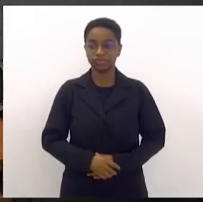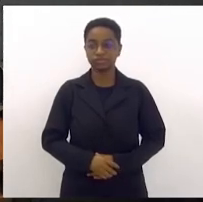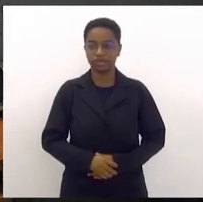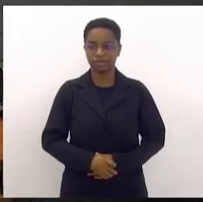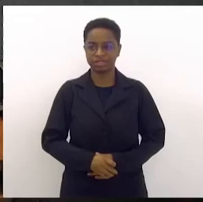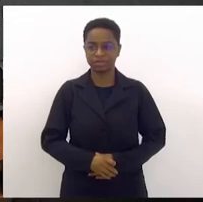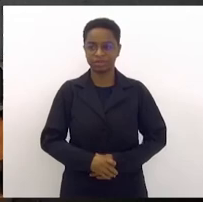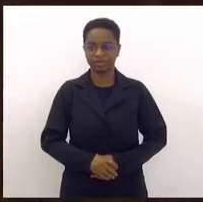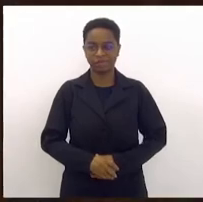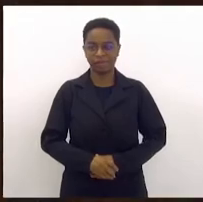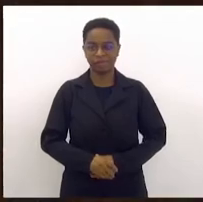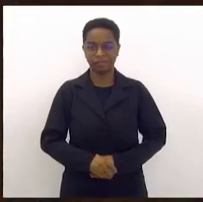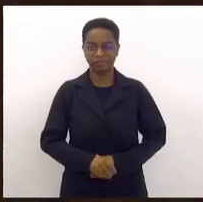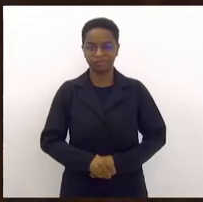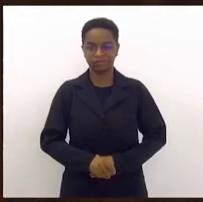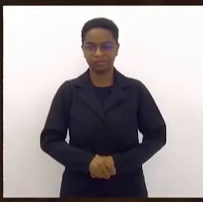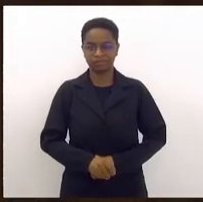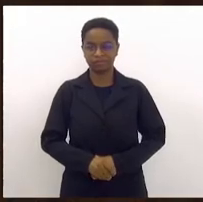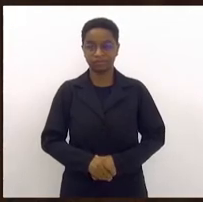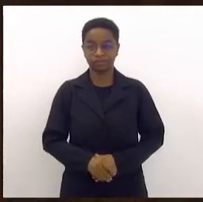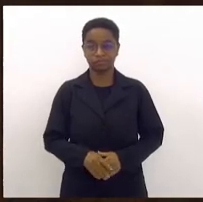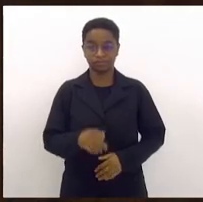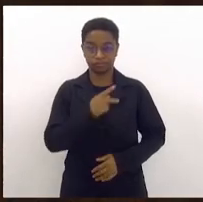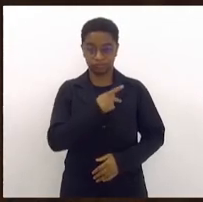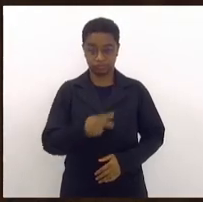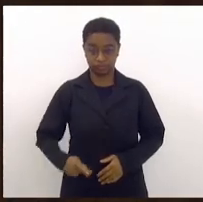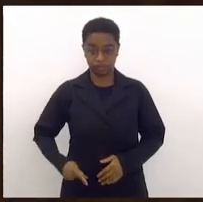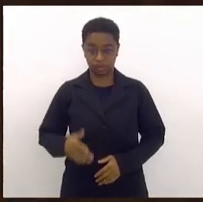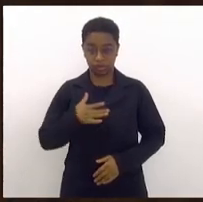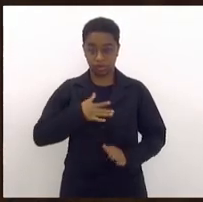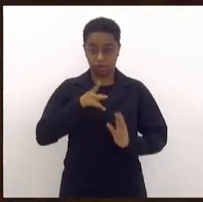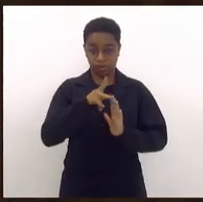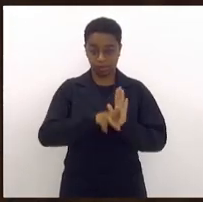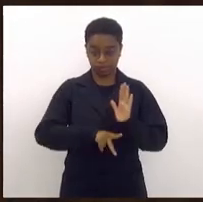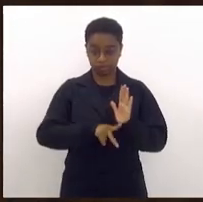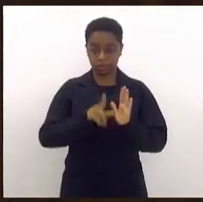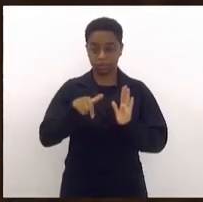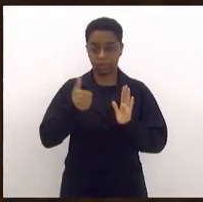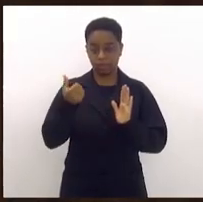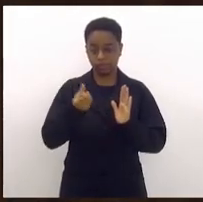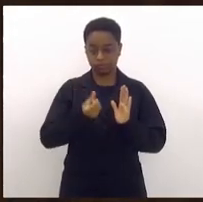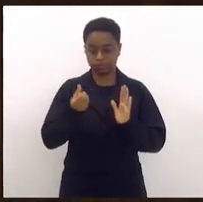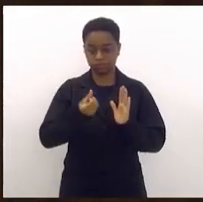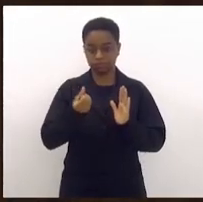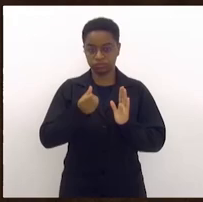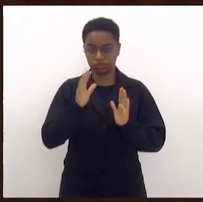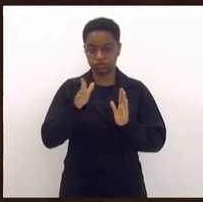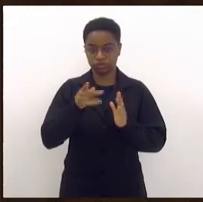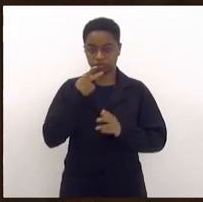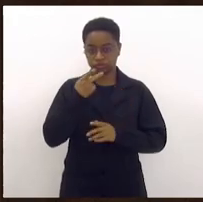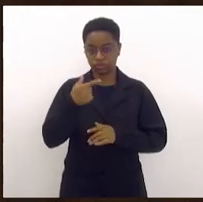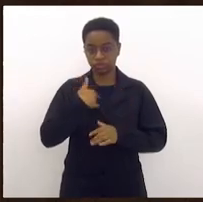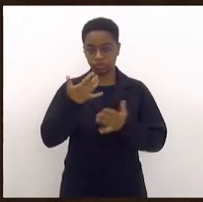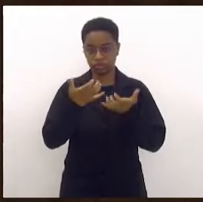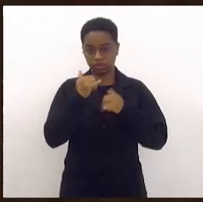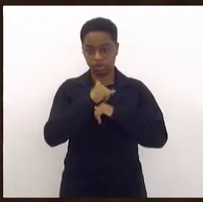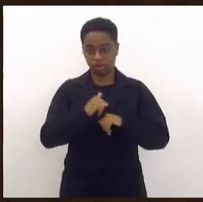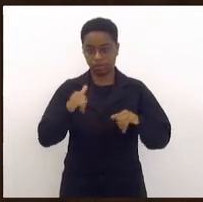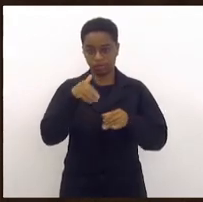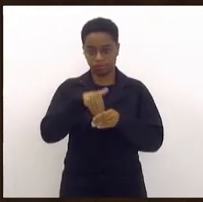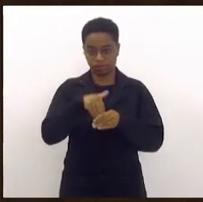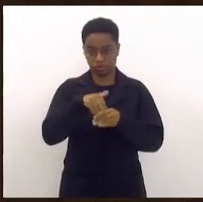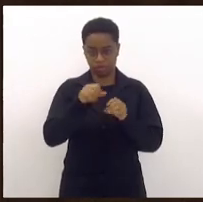Presidenta, o meu projeto é o sexto da pauta, acabou de passar, eu queria fazer declaração de voto, se